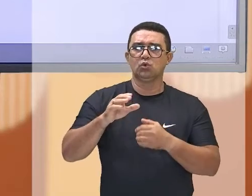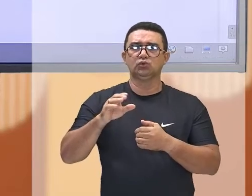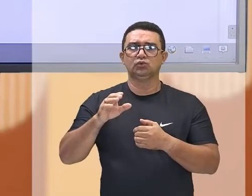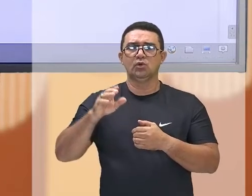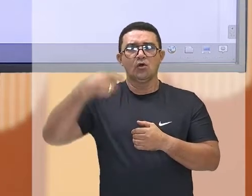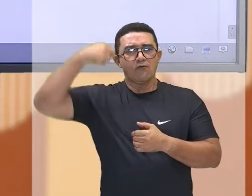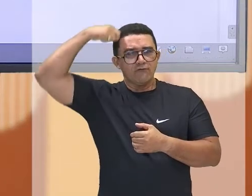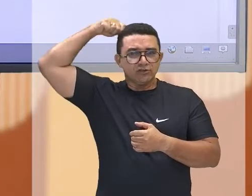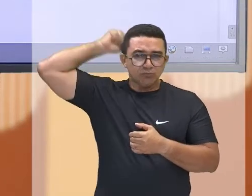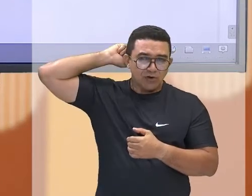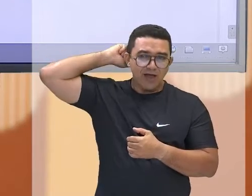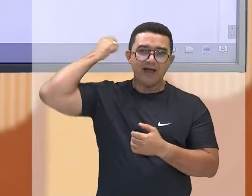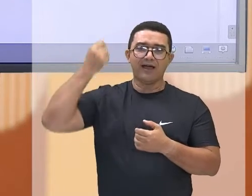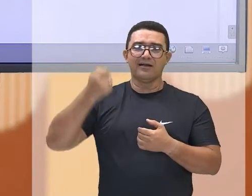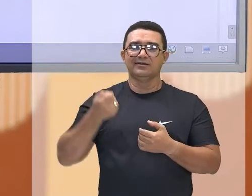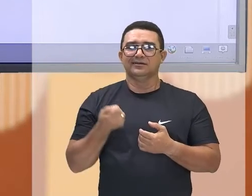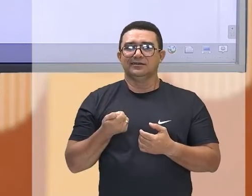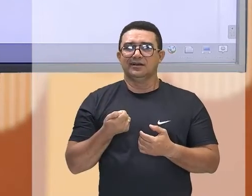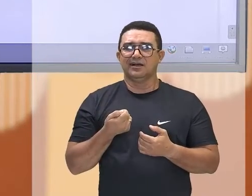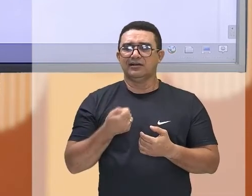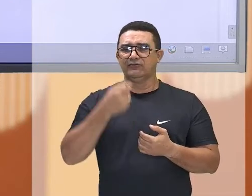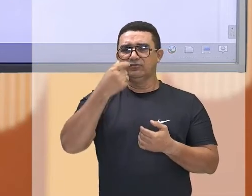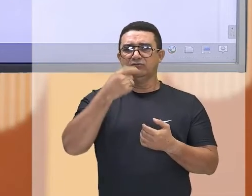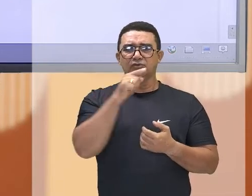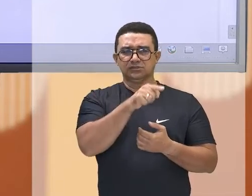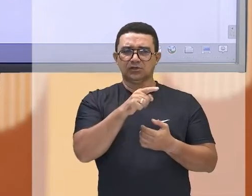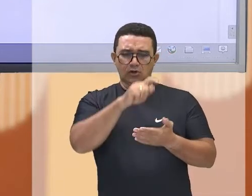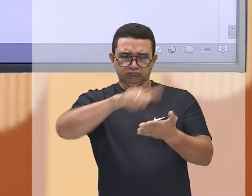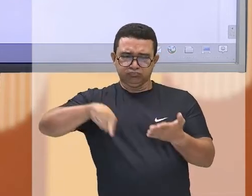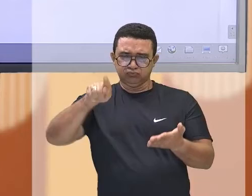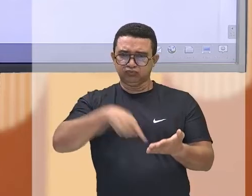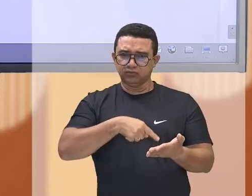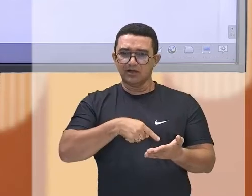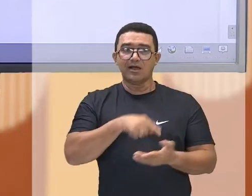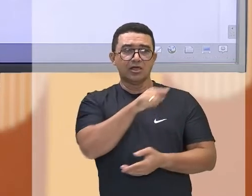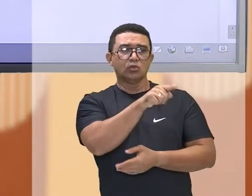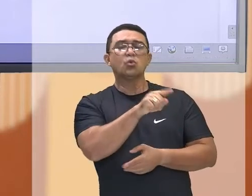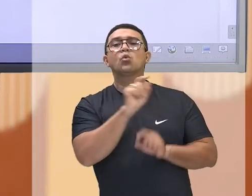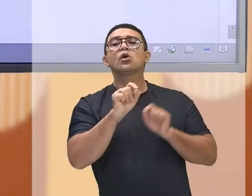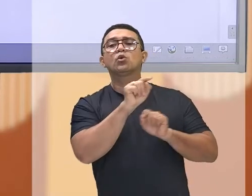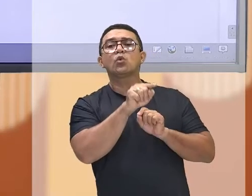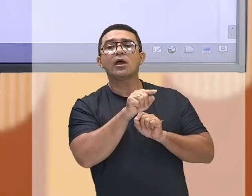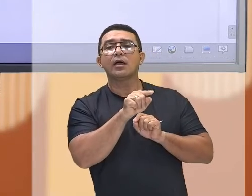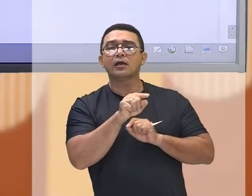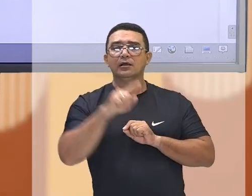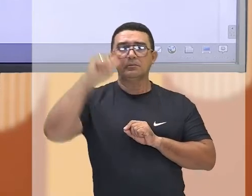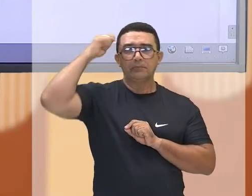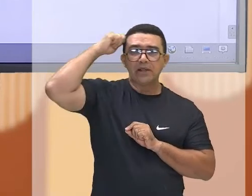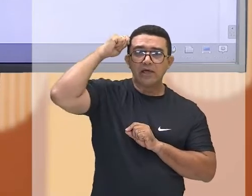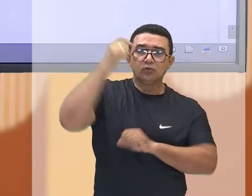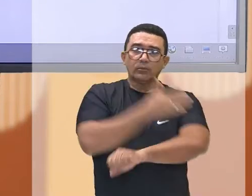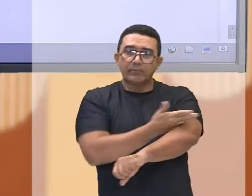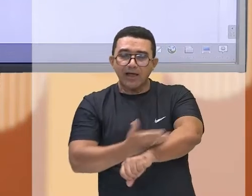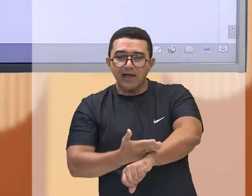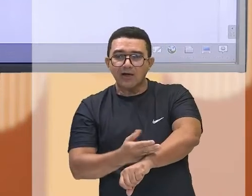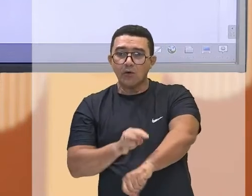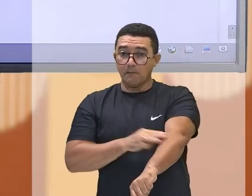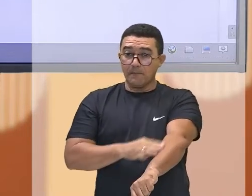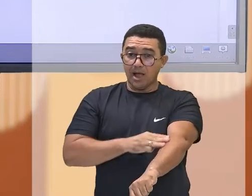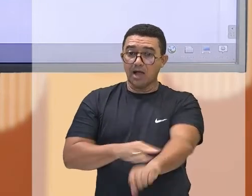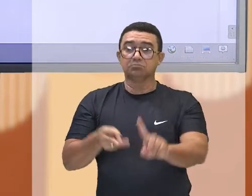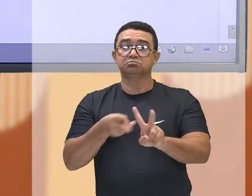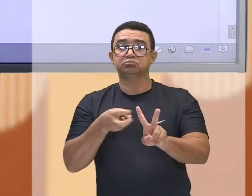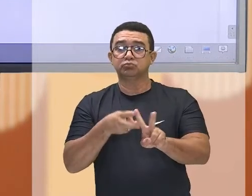vestibular, concurso público, que você é pardo, acaba que tem aquelas bancas de identificação étnico-racial. E por vezes,